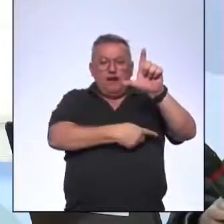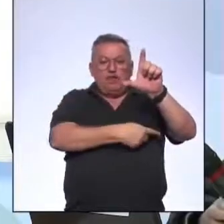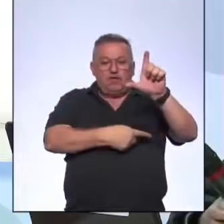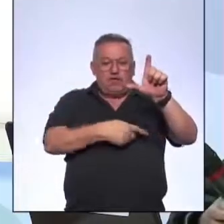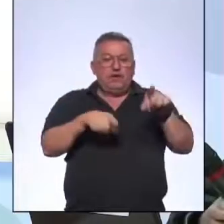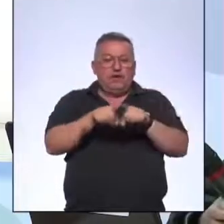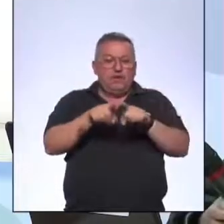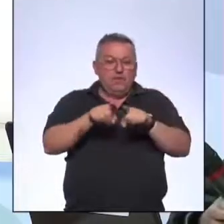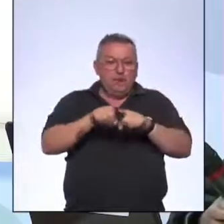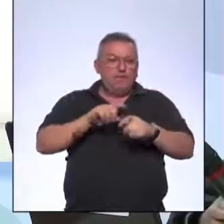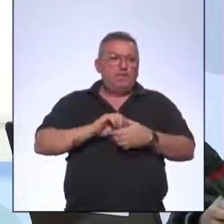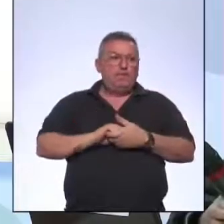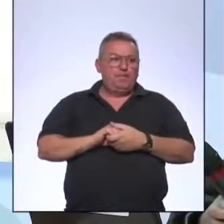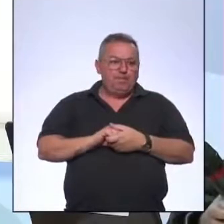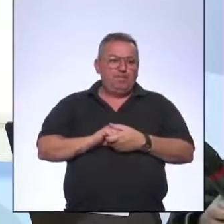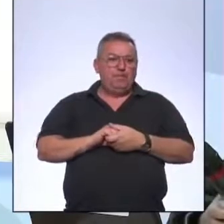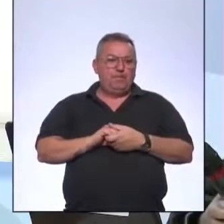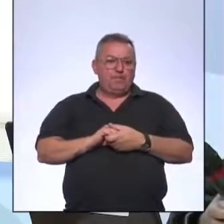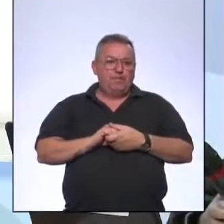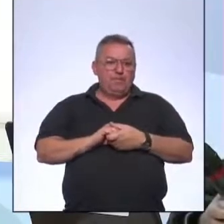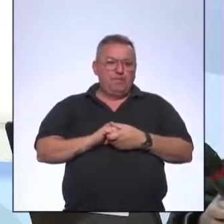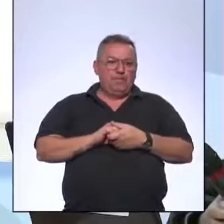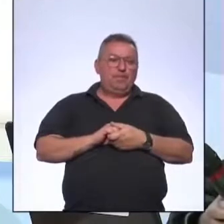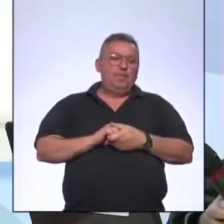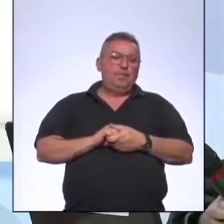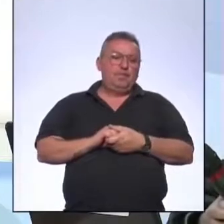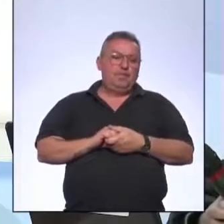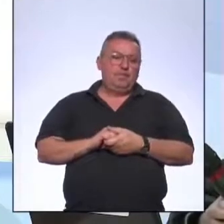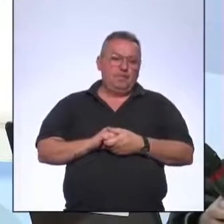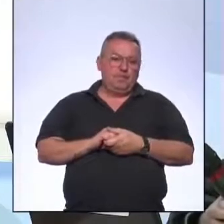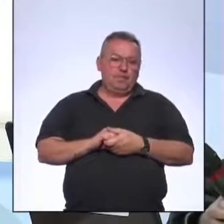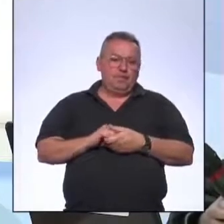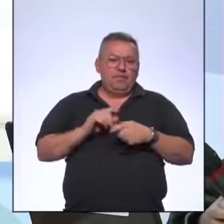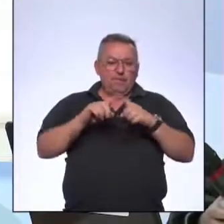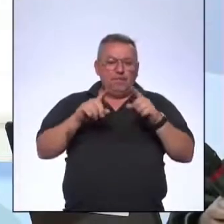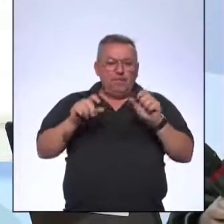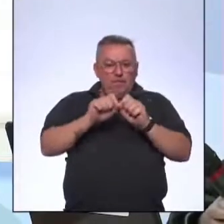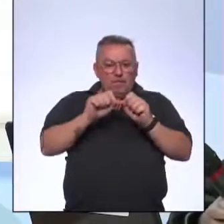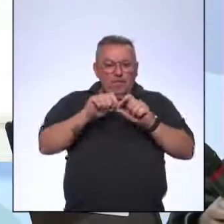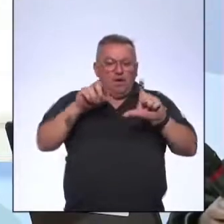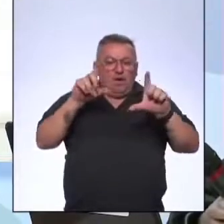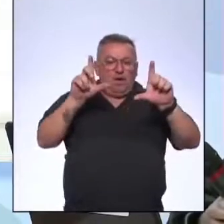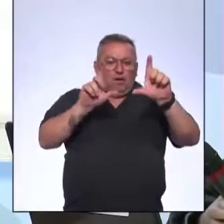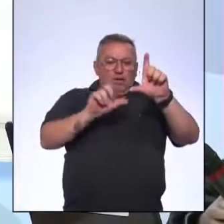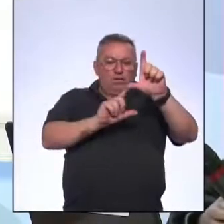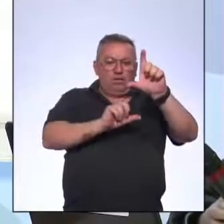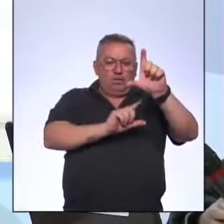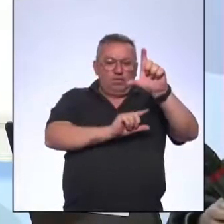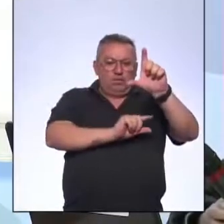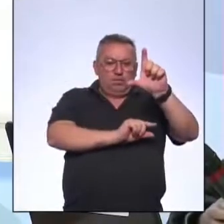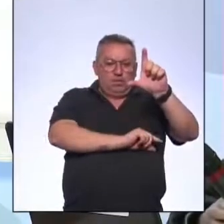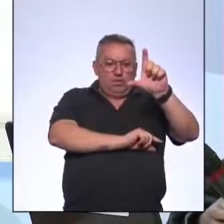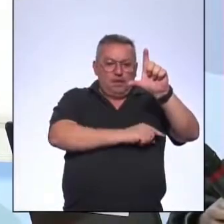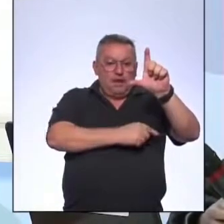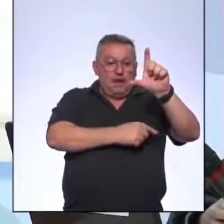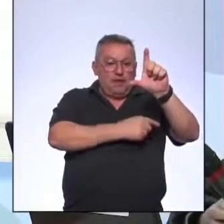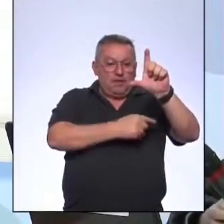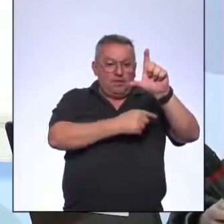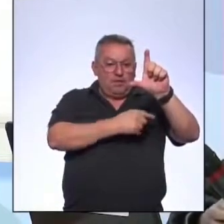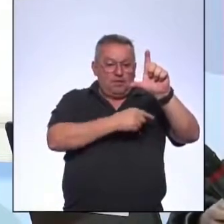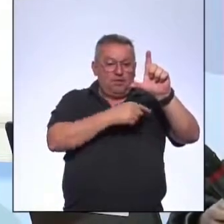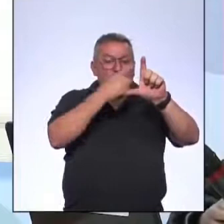posso ter infinitos valores na parte negativa ainda de crescendo a minha